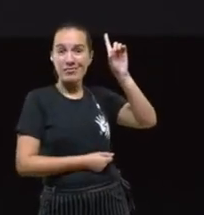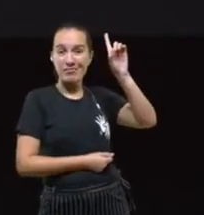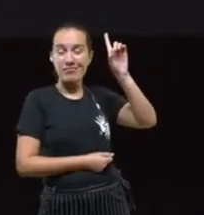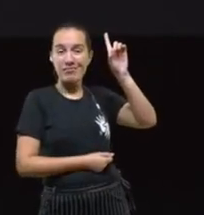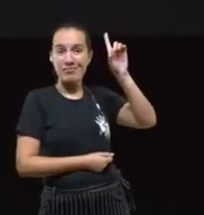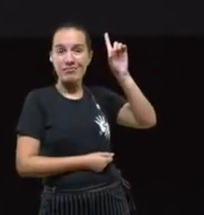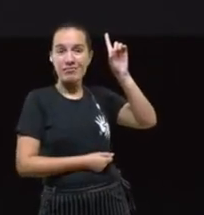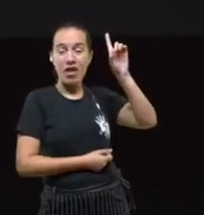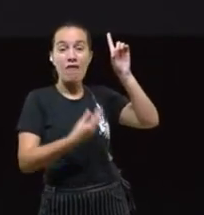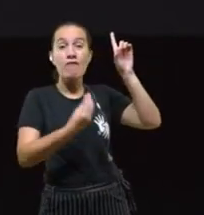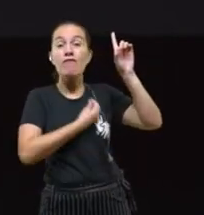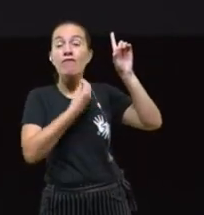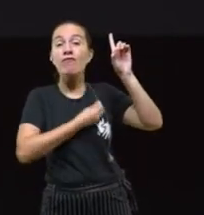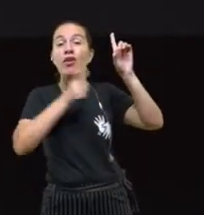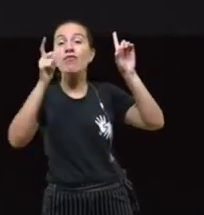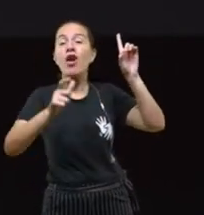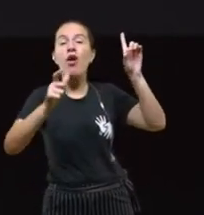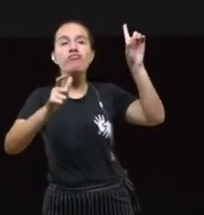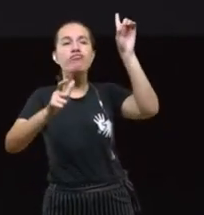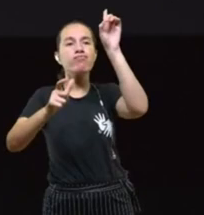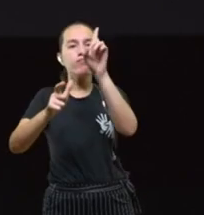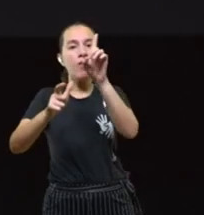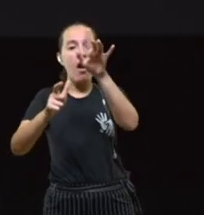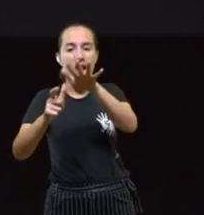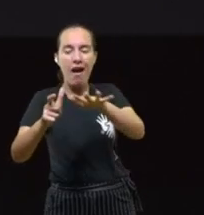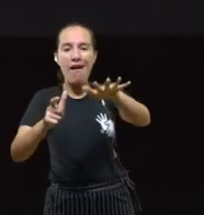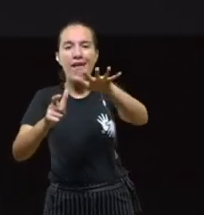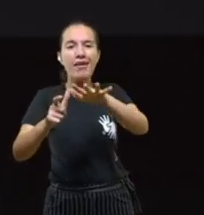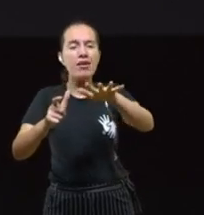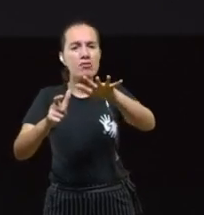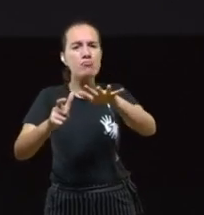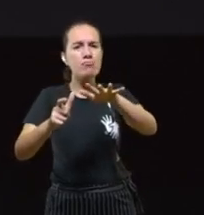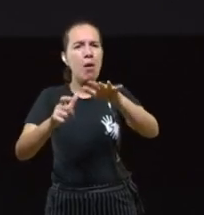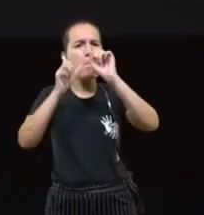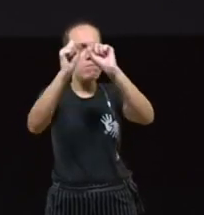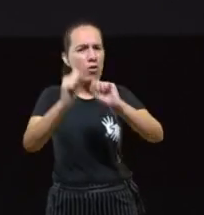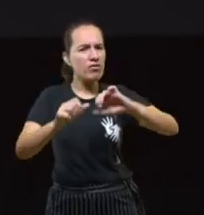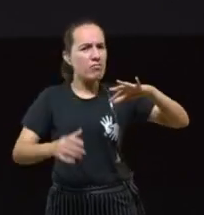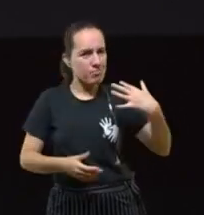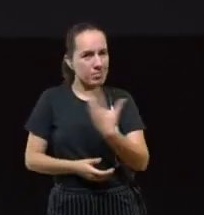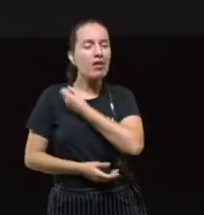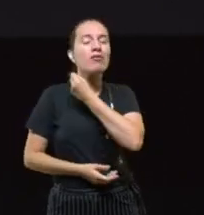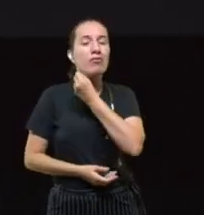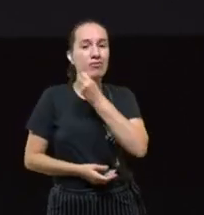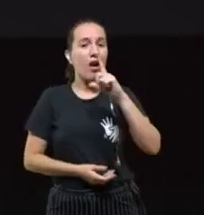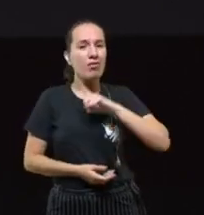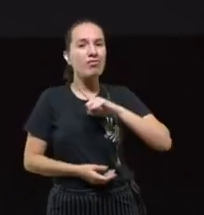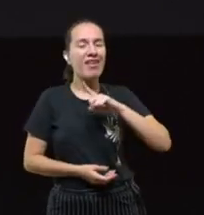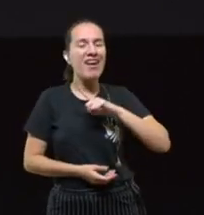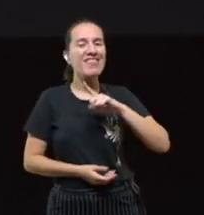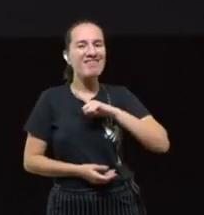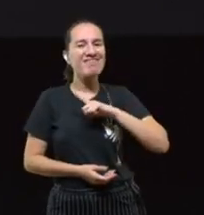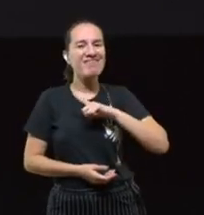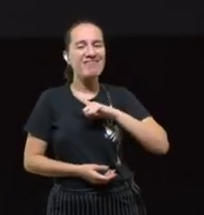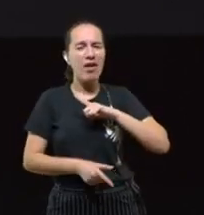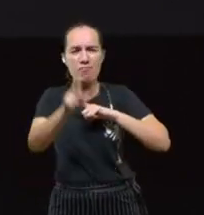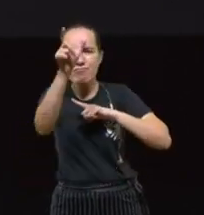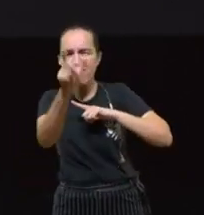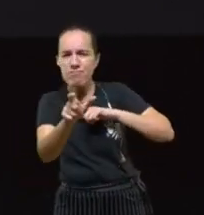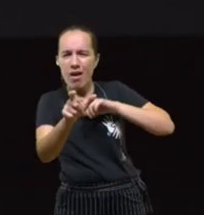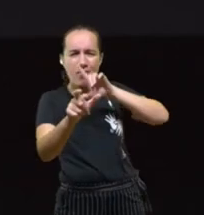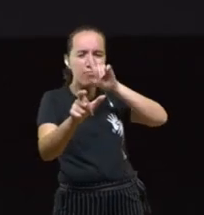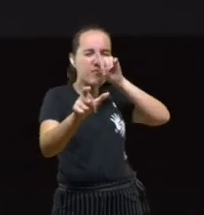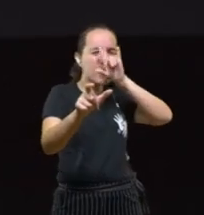seu meio, poderoso para salvar. Ele se regozijará em você, com o